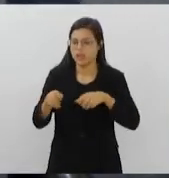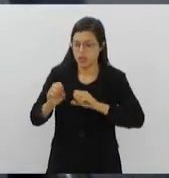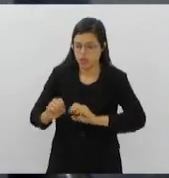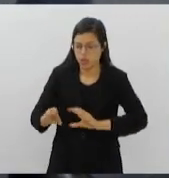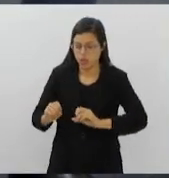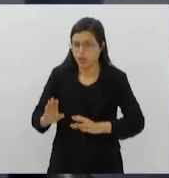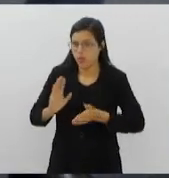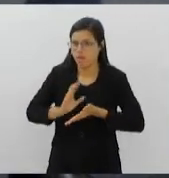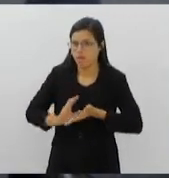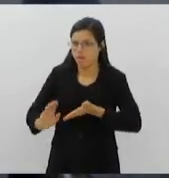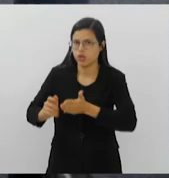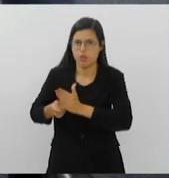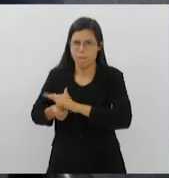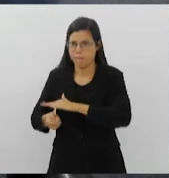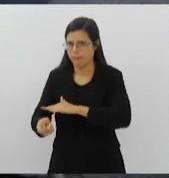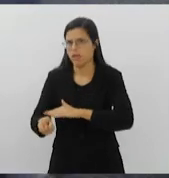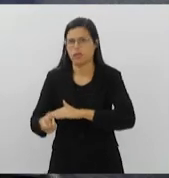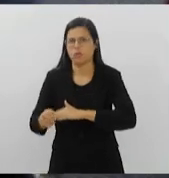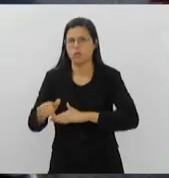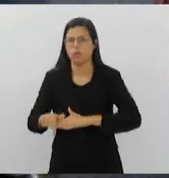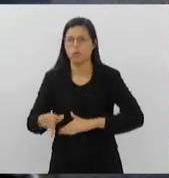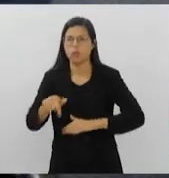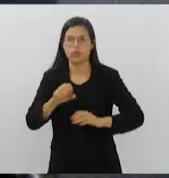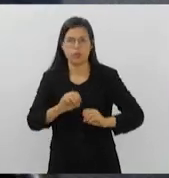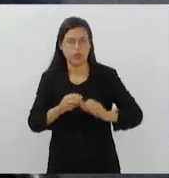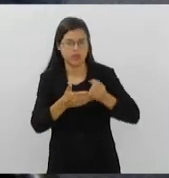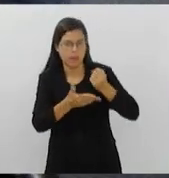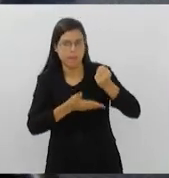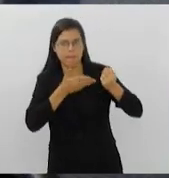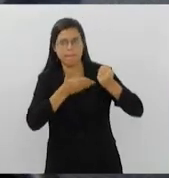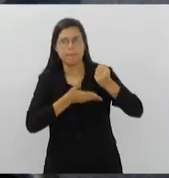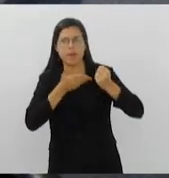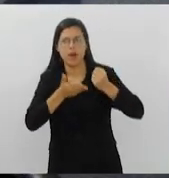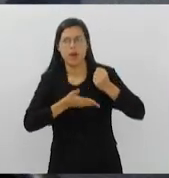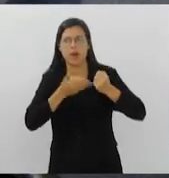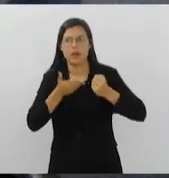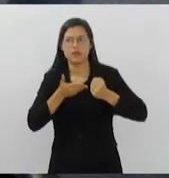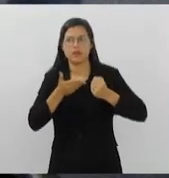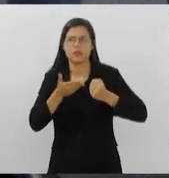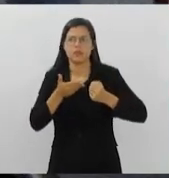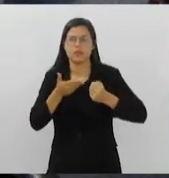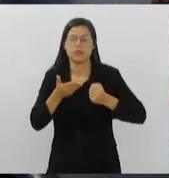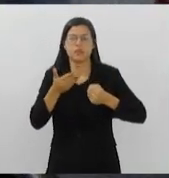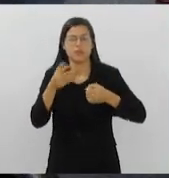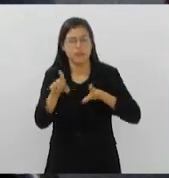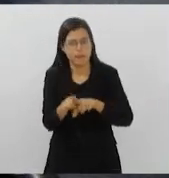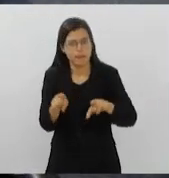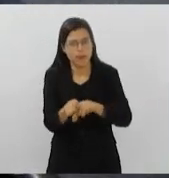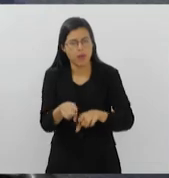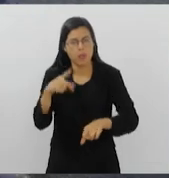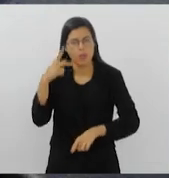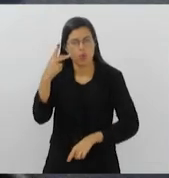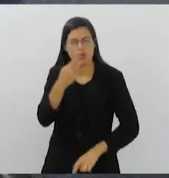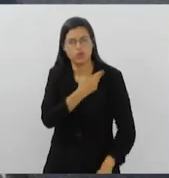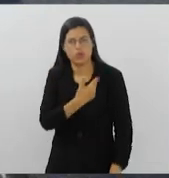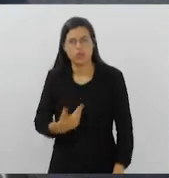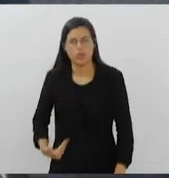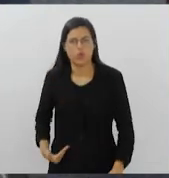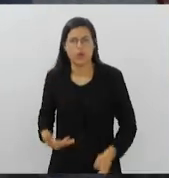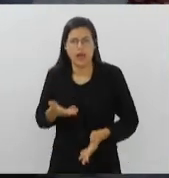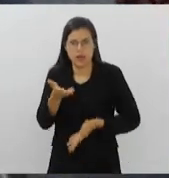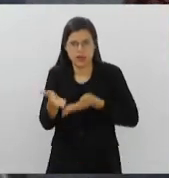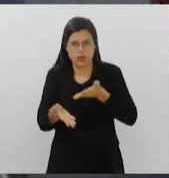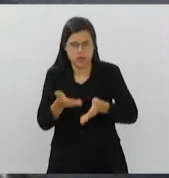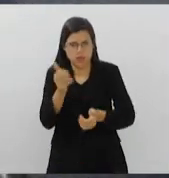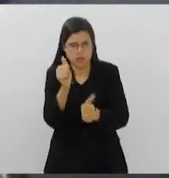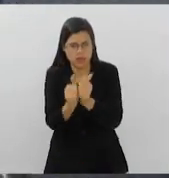investimento fundamental, lá na educação de base, tenhamos também política pública para atender a esses atletas,